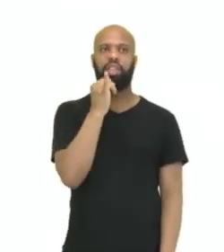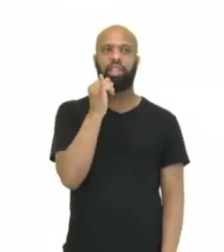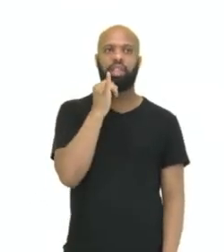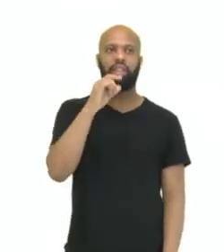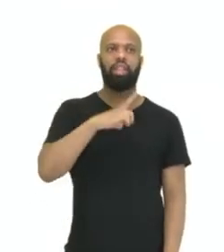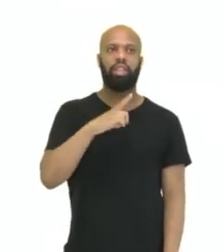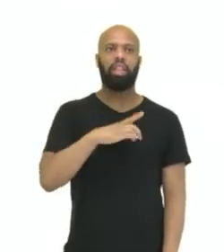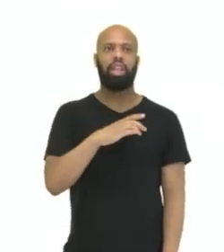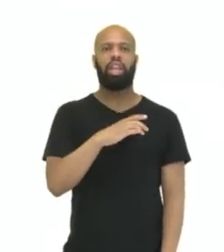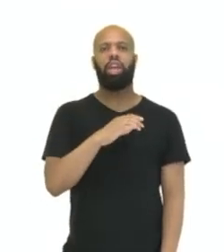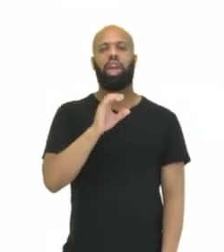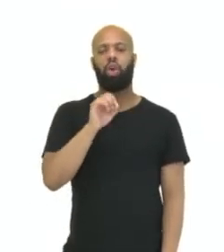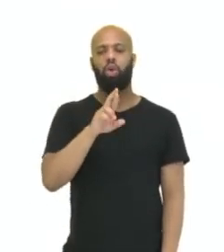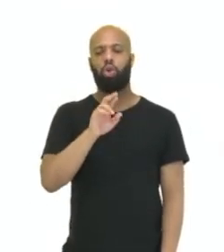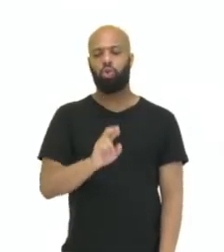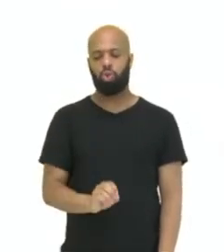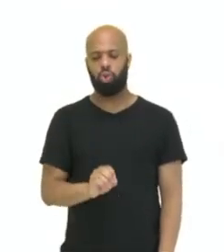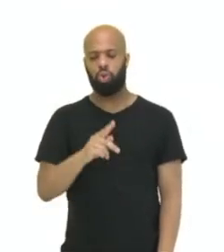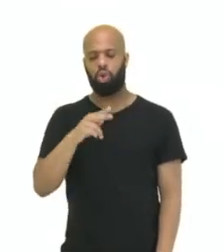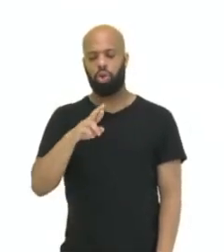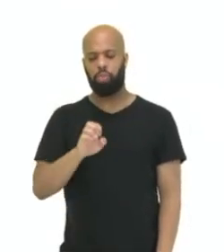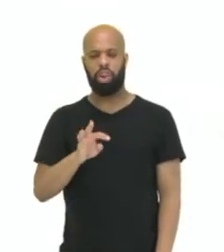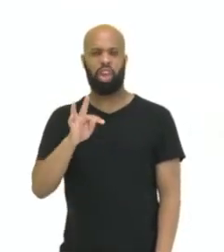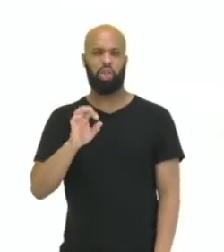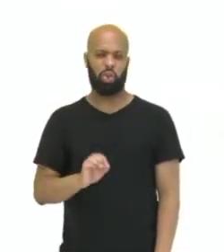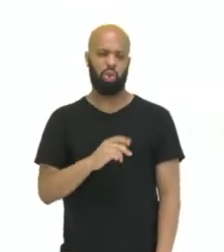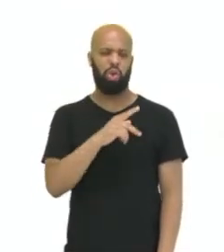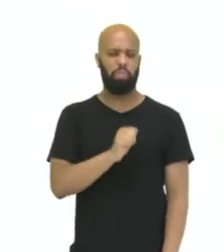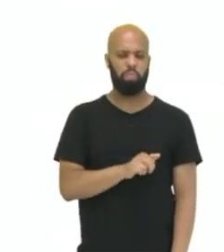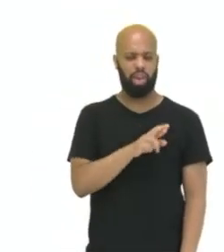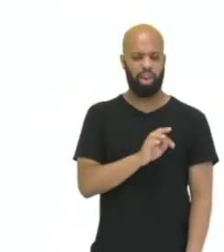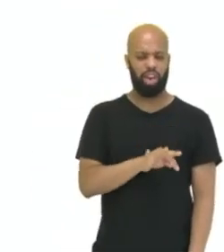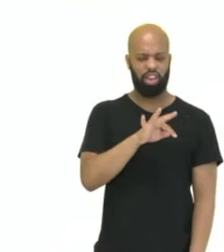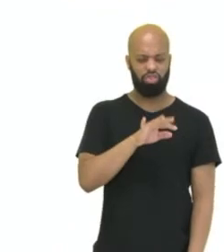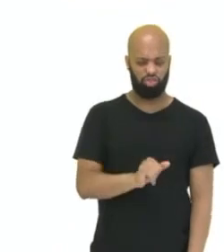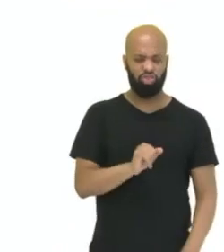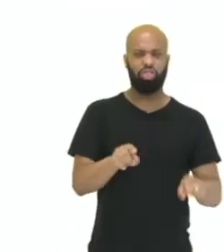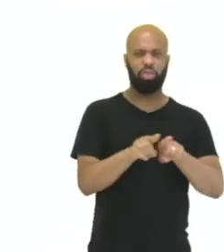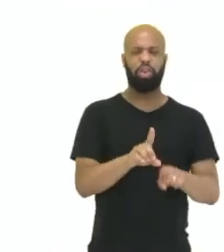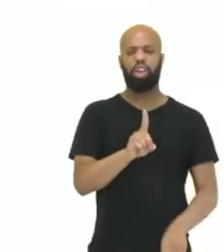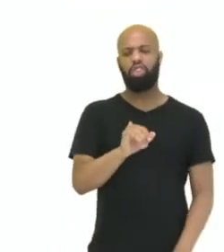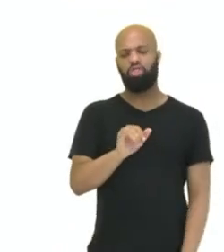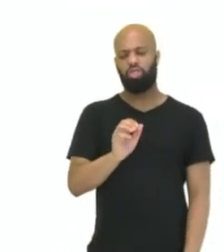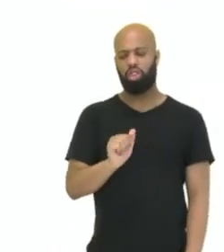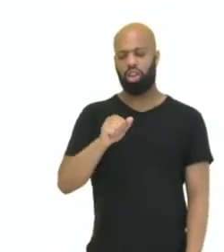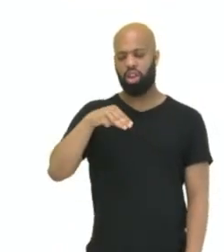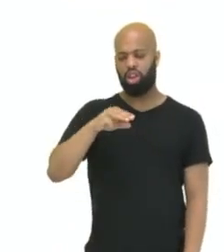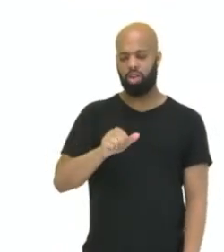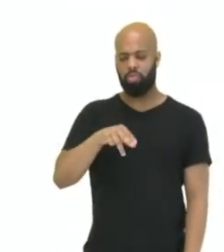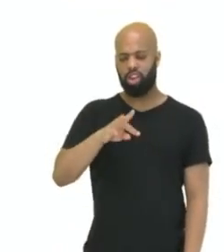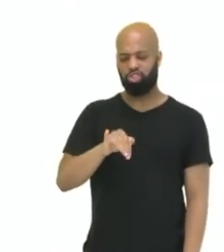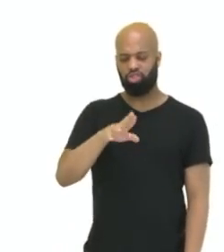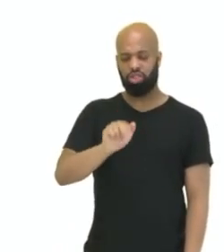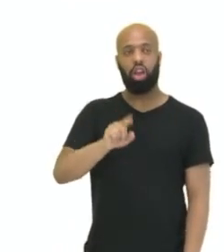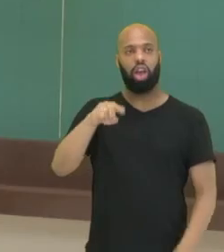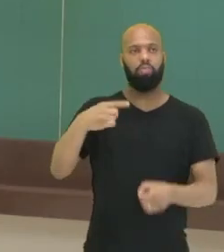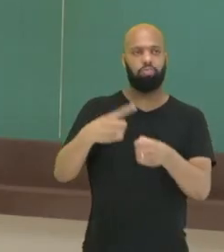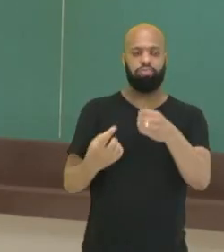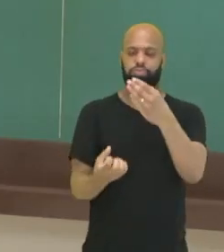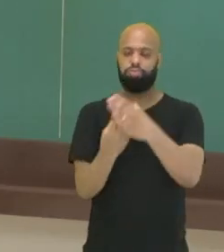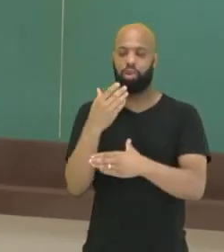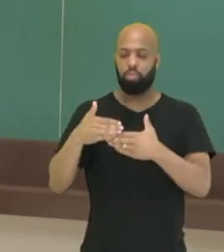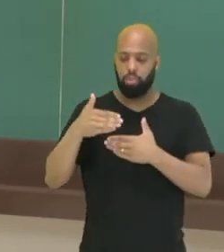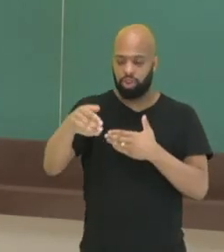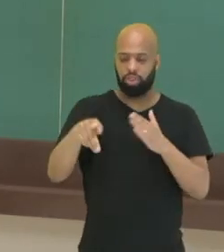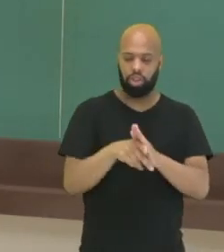como Ouro Preto, Paraty, Diamantina, são cidades que surgiram a partir da atividade da mineração.